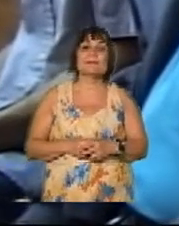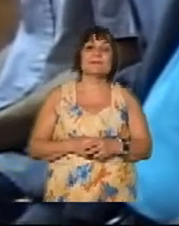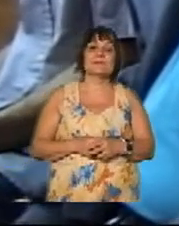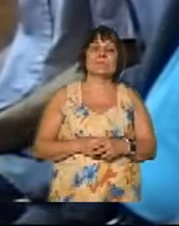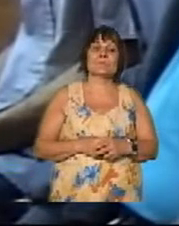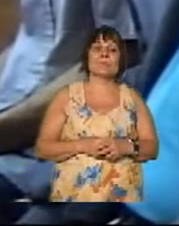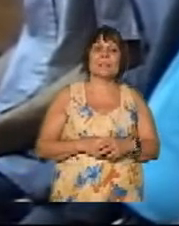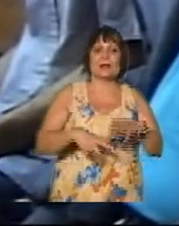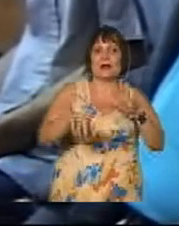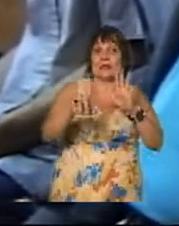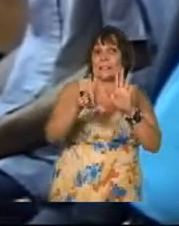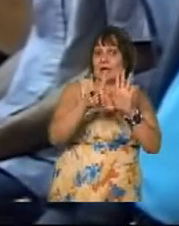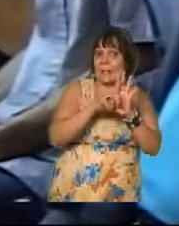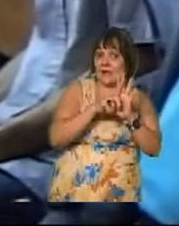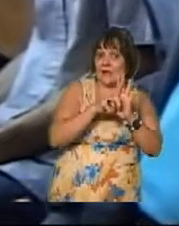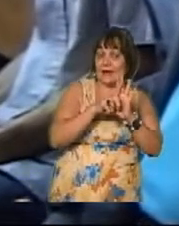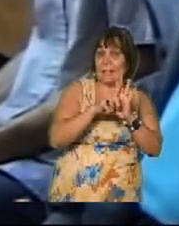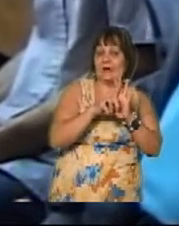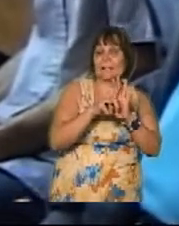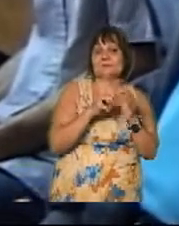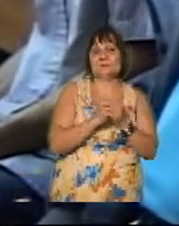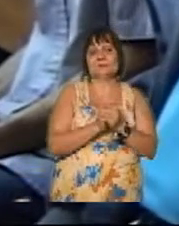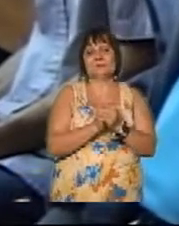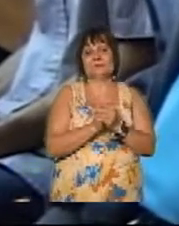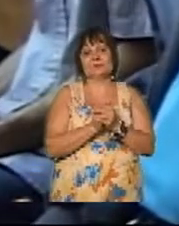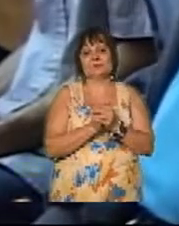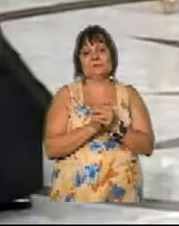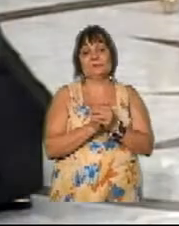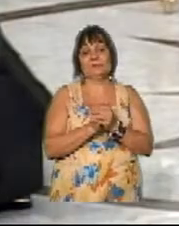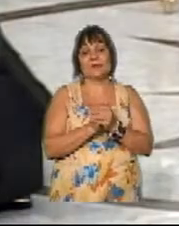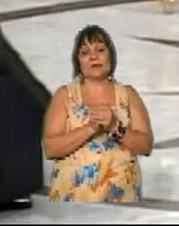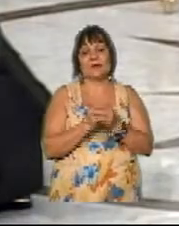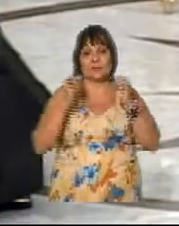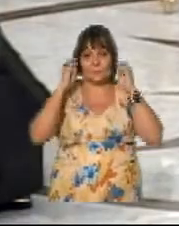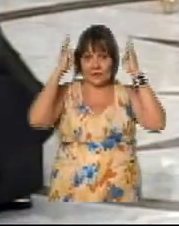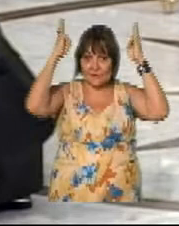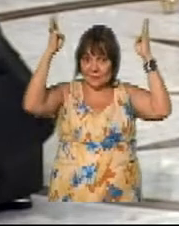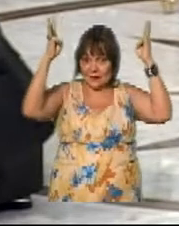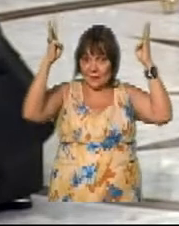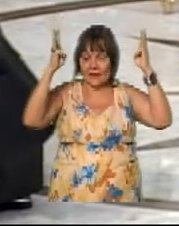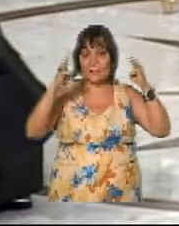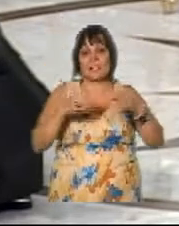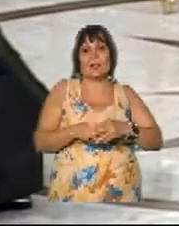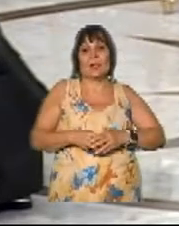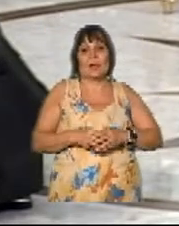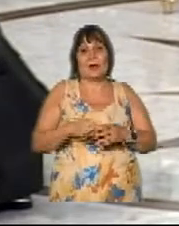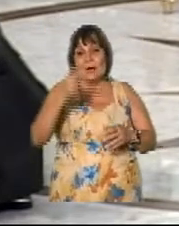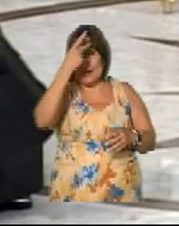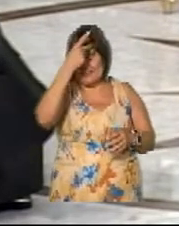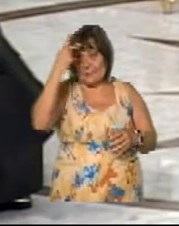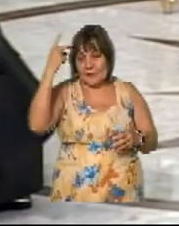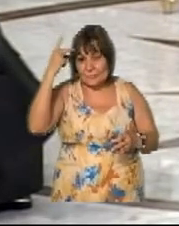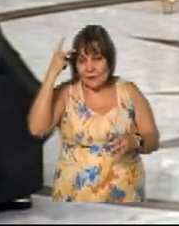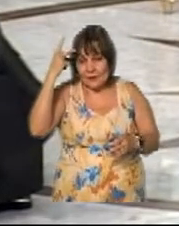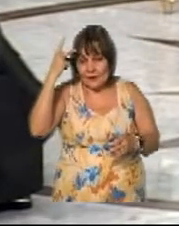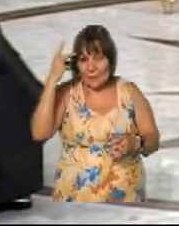Na lei dos judeus era maldição quem em vida do pai pedisse os seus bens como herança. Disse o livro do provérbio de Salomão. Mas diz